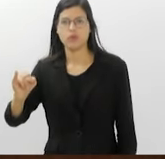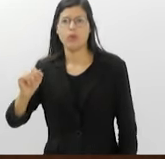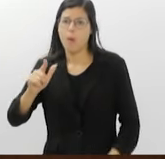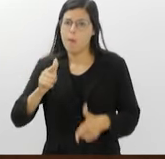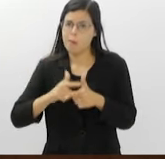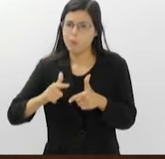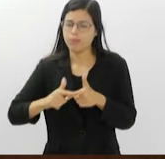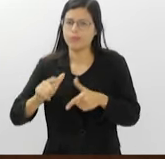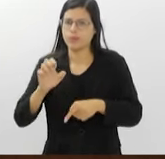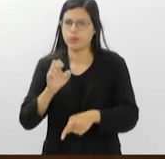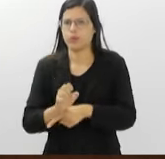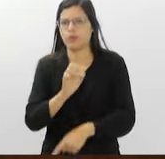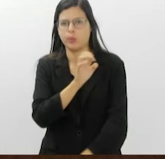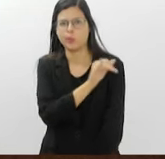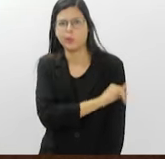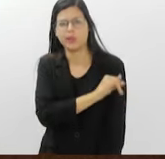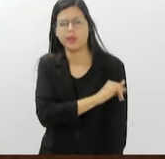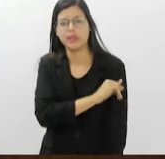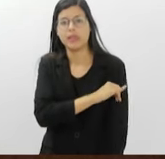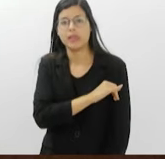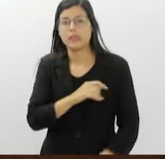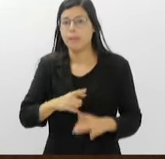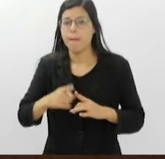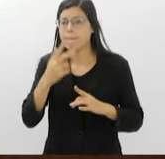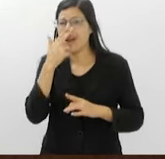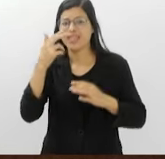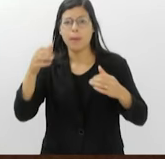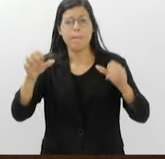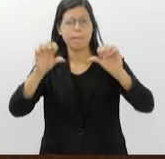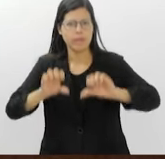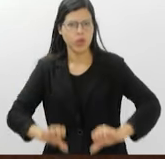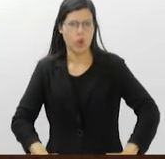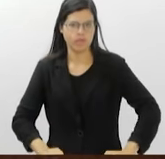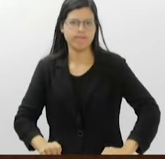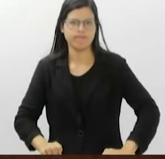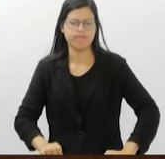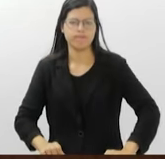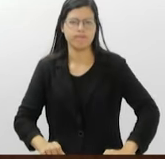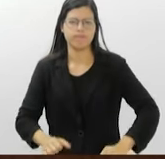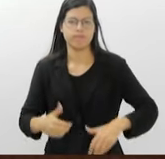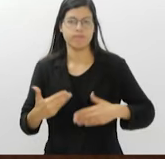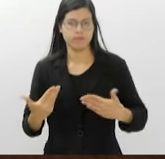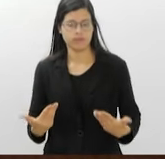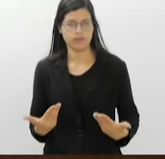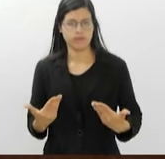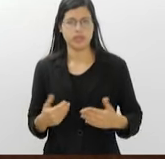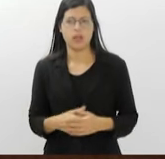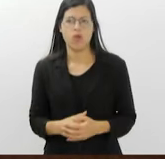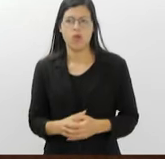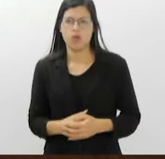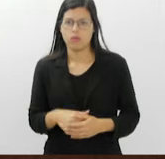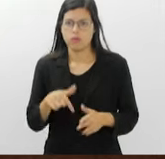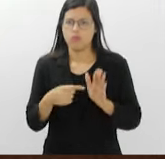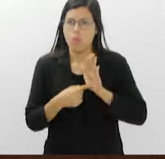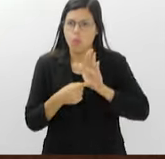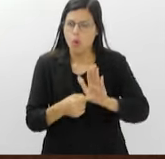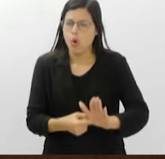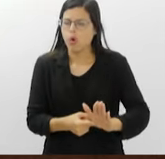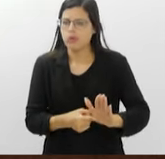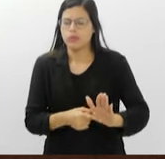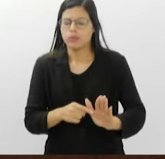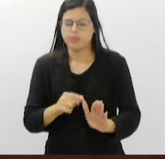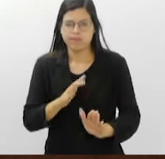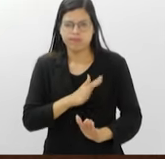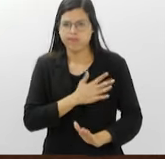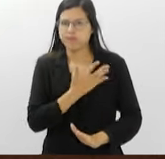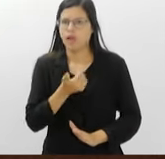Janeiro, mas nunca teve tão ruim como está hoje. Então fica aqui o meu repúdio, minha indignação. Sabe que eu